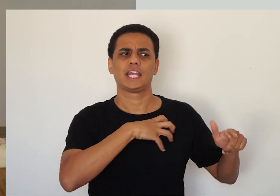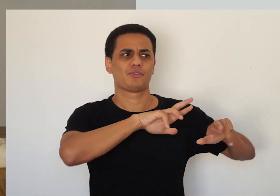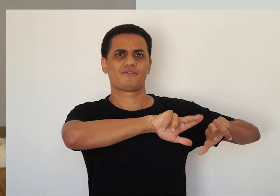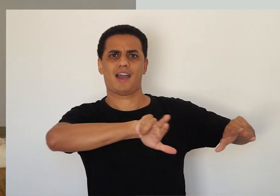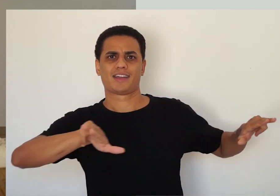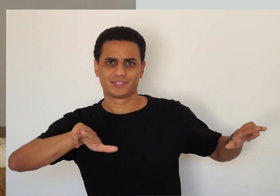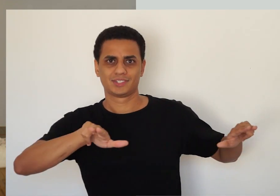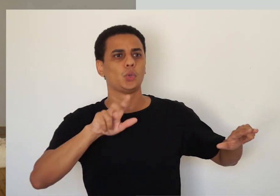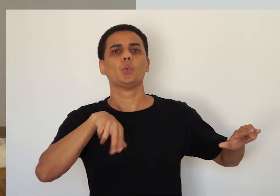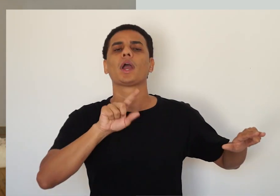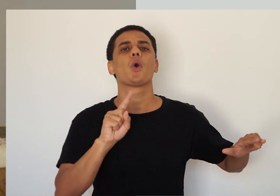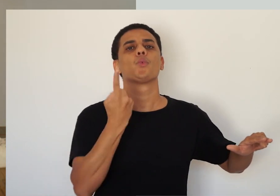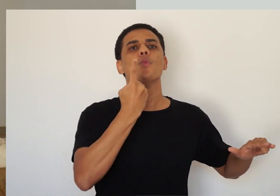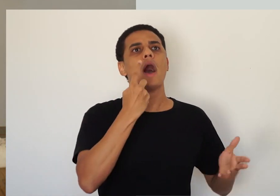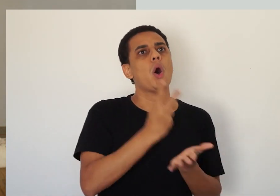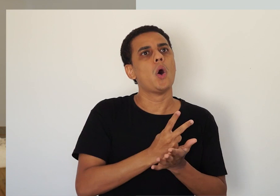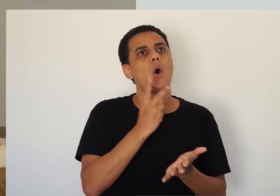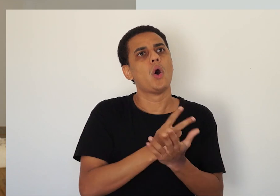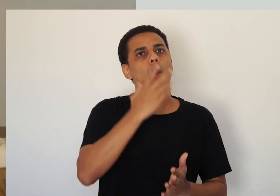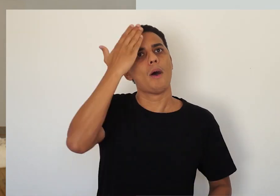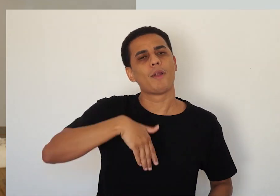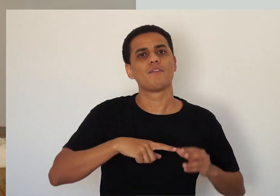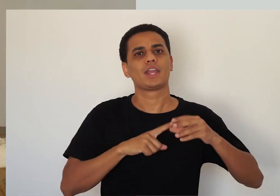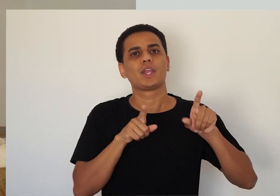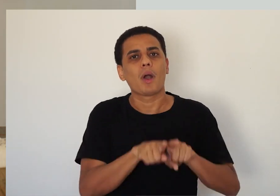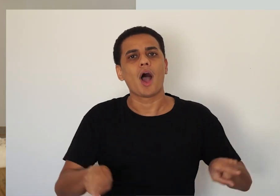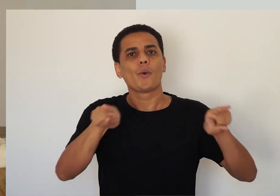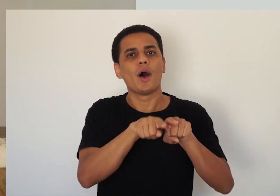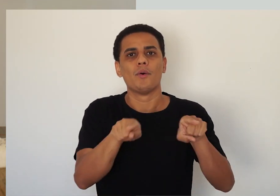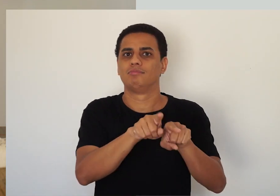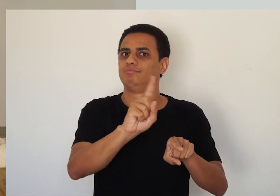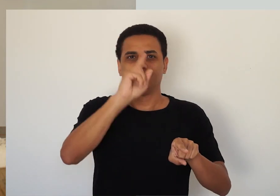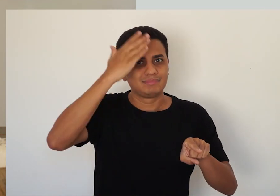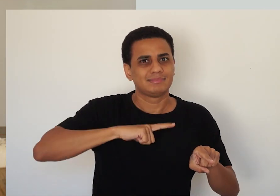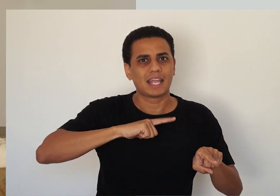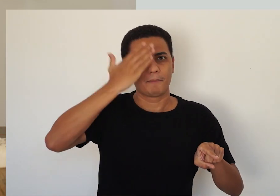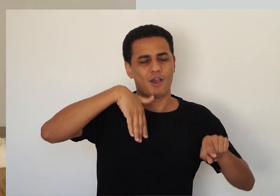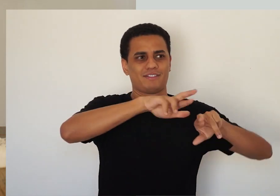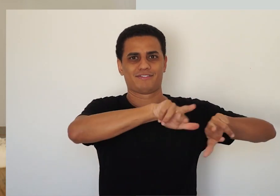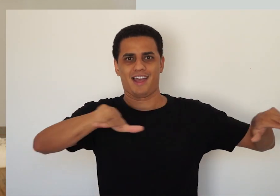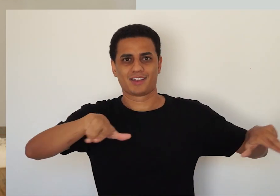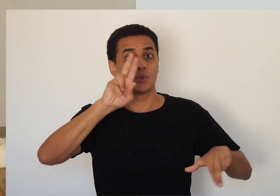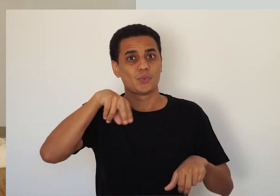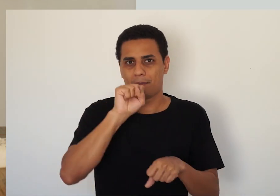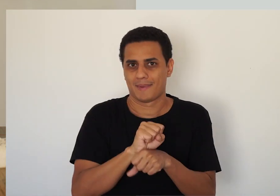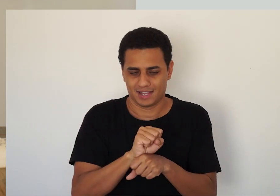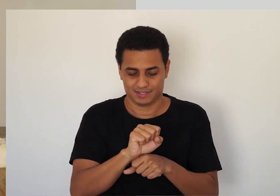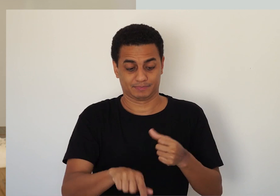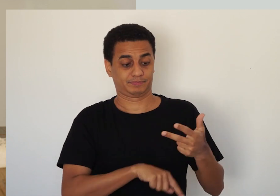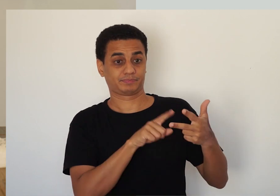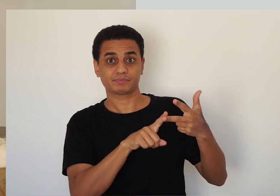policromáticas, elas têm cores diferentes, elas são variadas na minha vida e na sua vida, e elas nunca vão pausar.